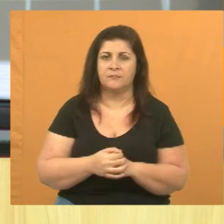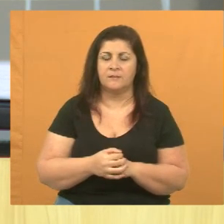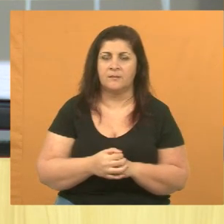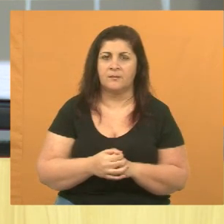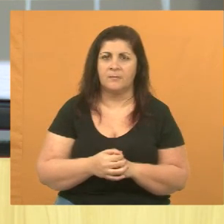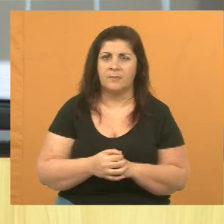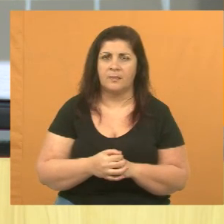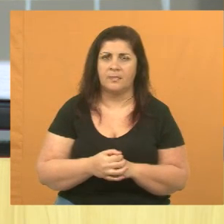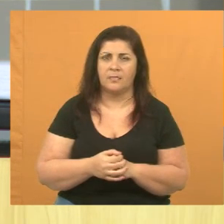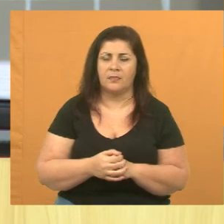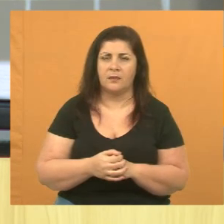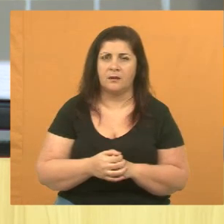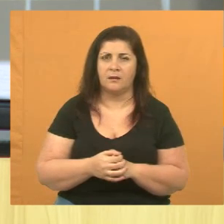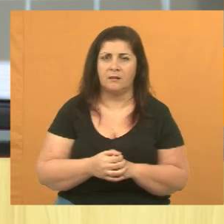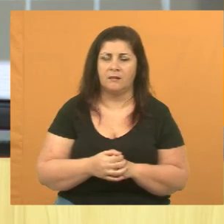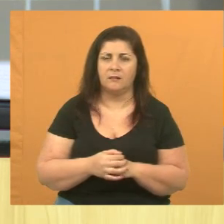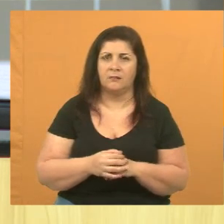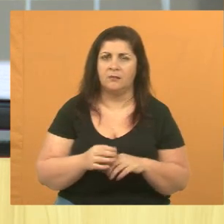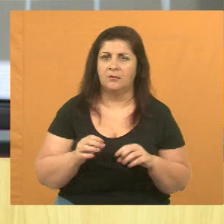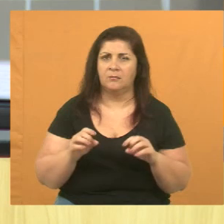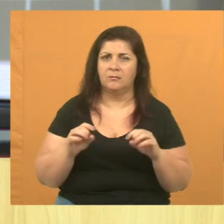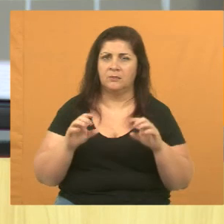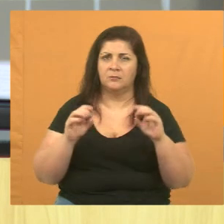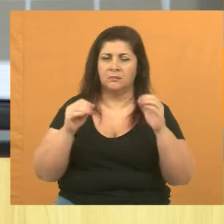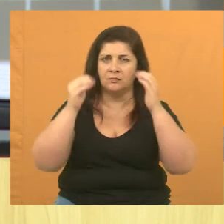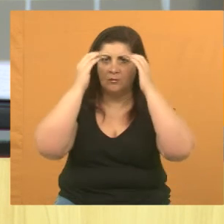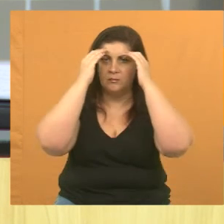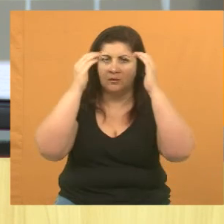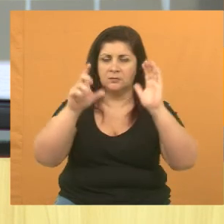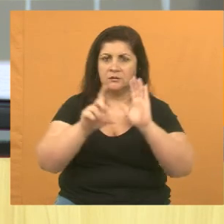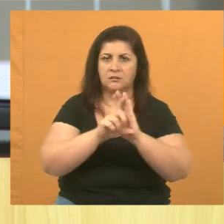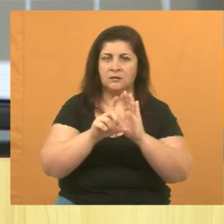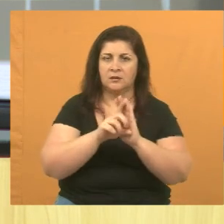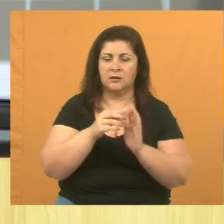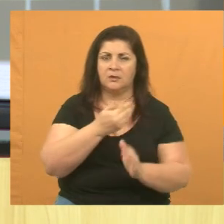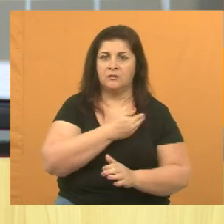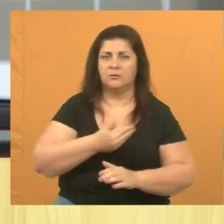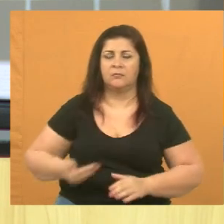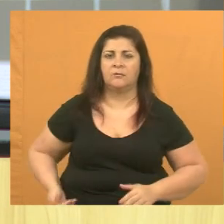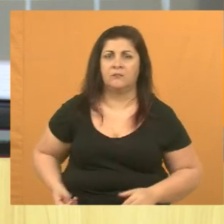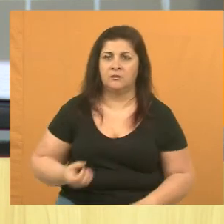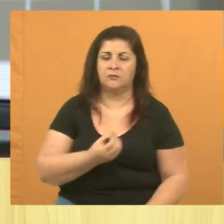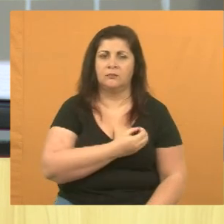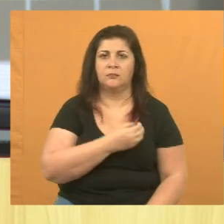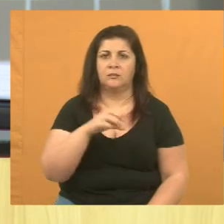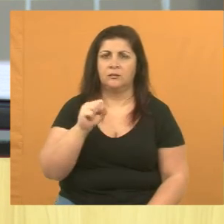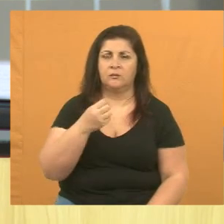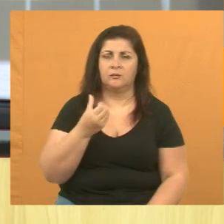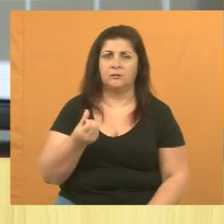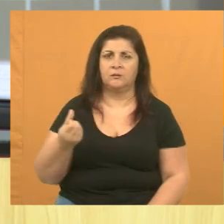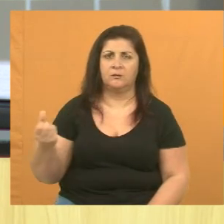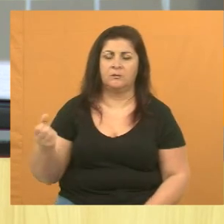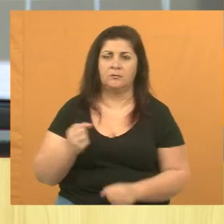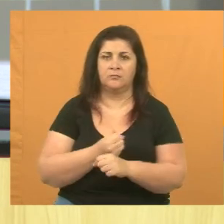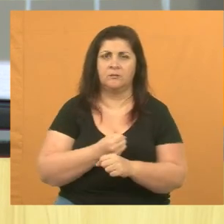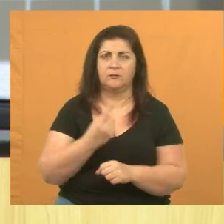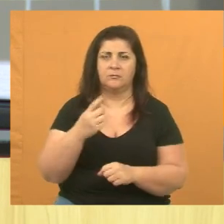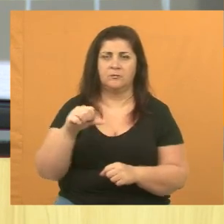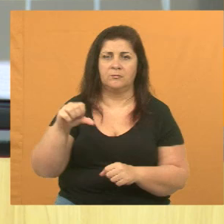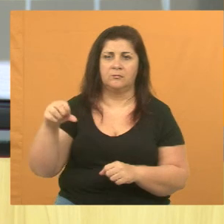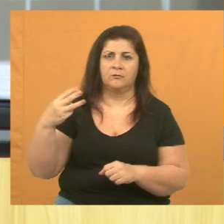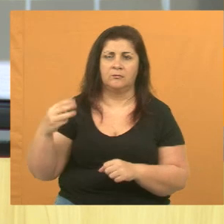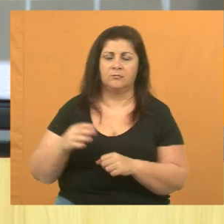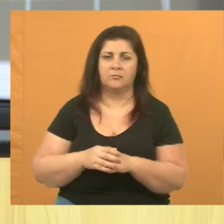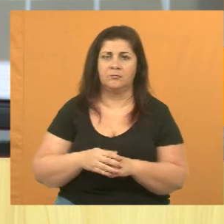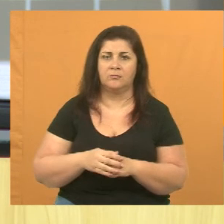admitida de forma excepcional em conformidade com a Lei Federal número 8.666 de 93, a